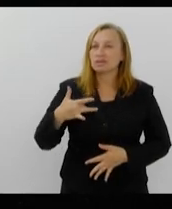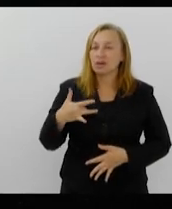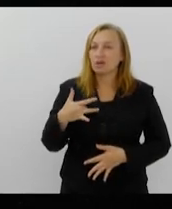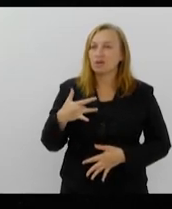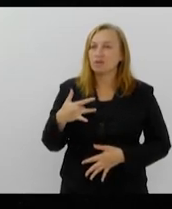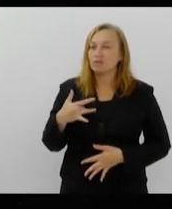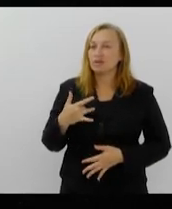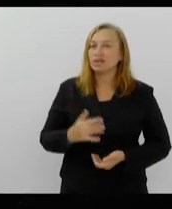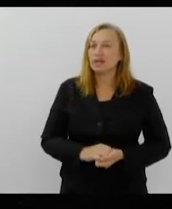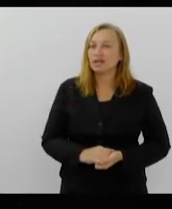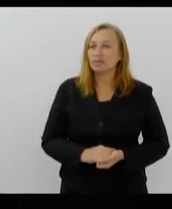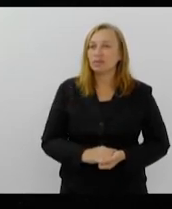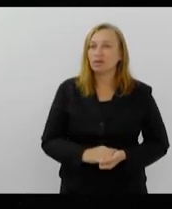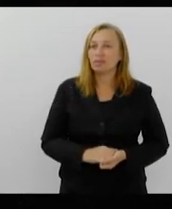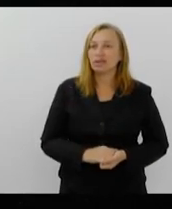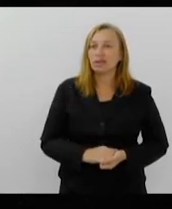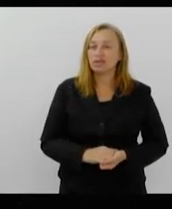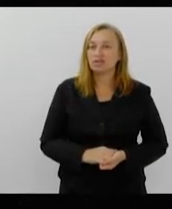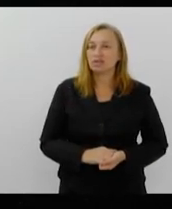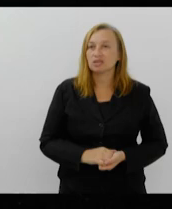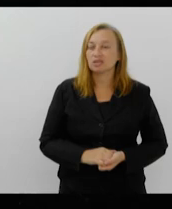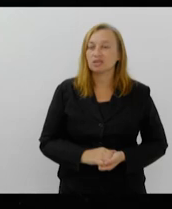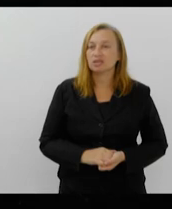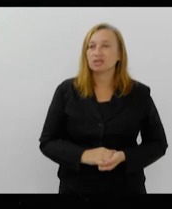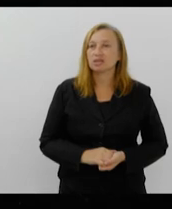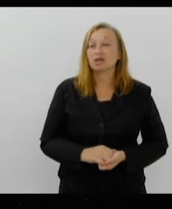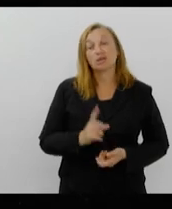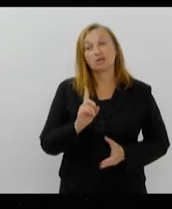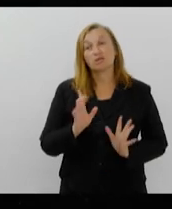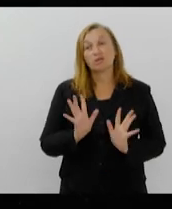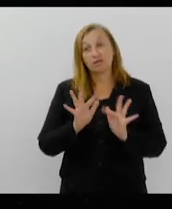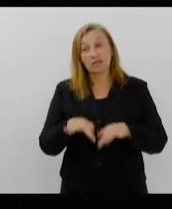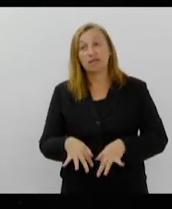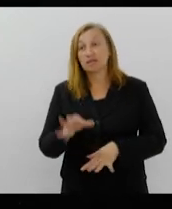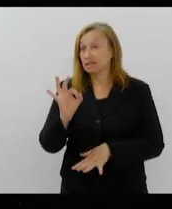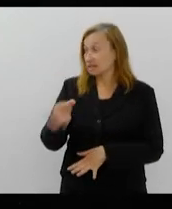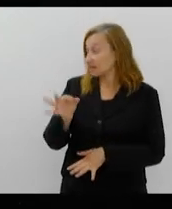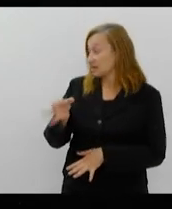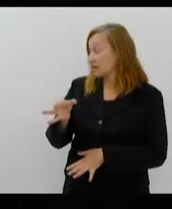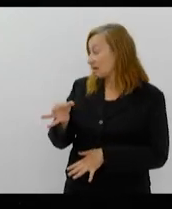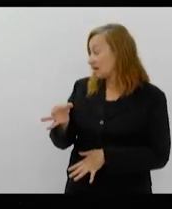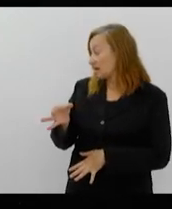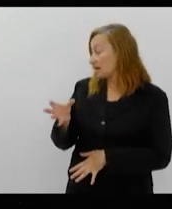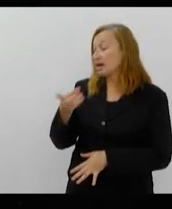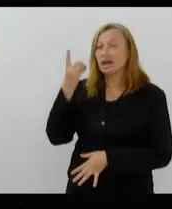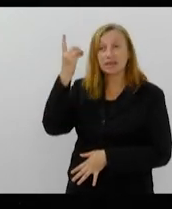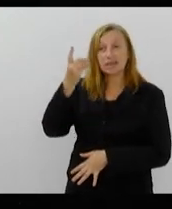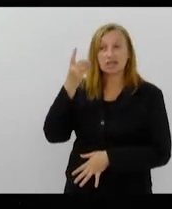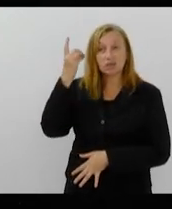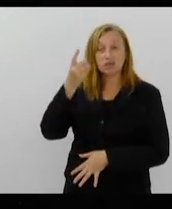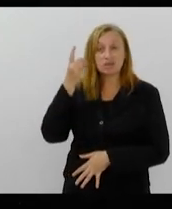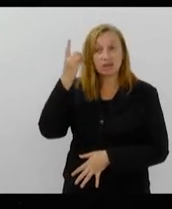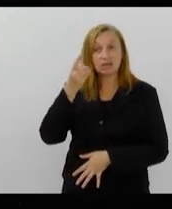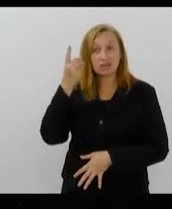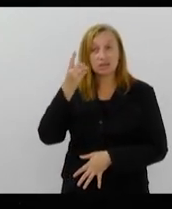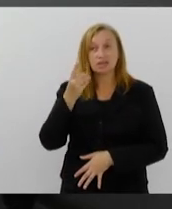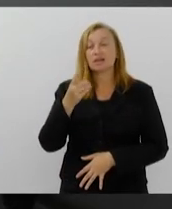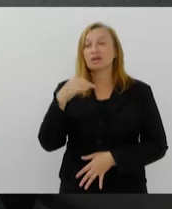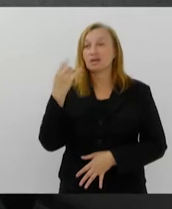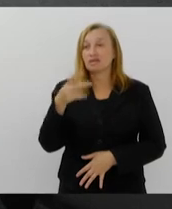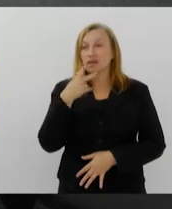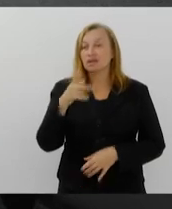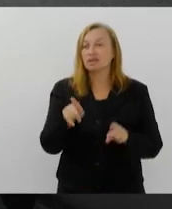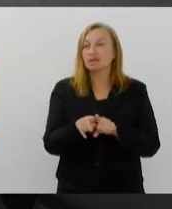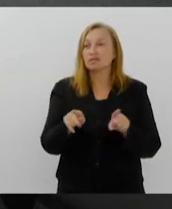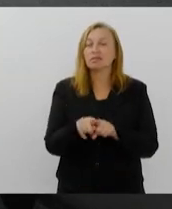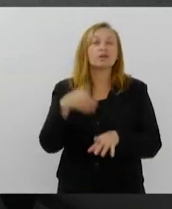ao estado do Rio de Janeiro. Não vou terminar, porque tenho certeza que o deputado Luiz Paulo vai querer dar a sua contribuição.